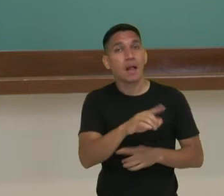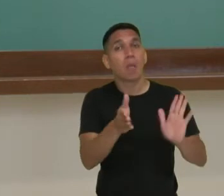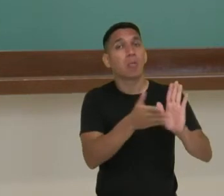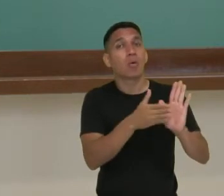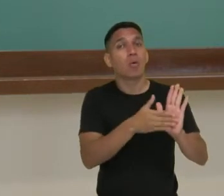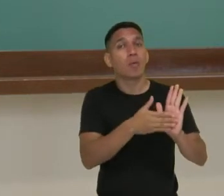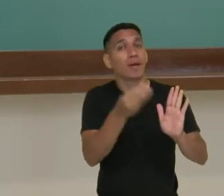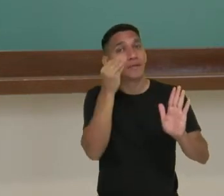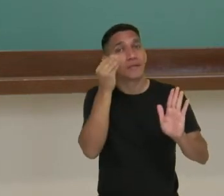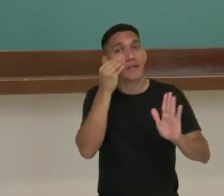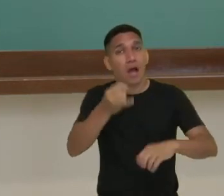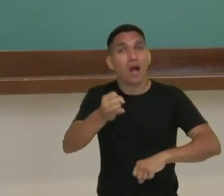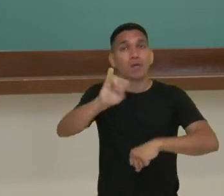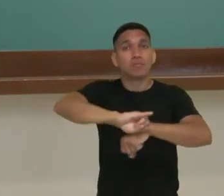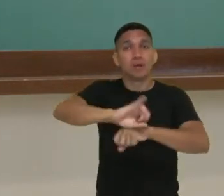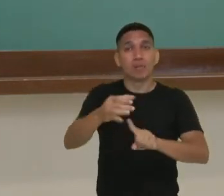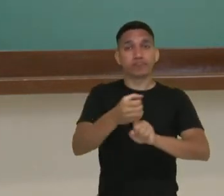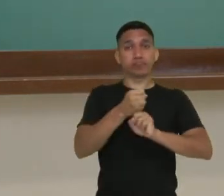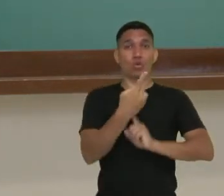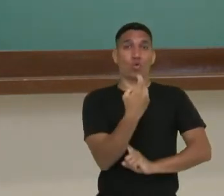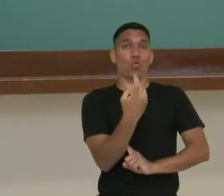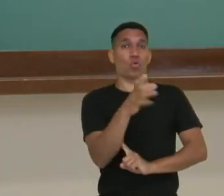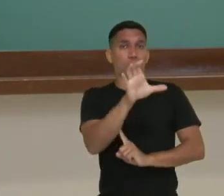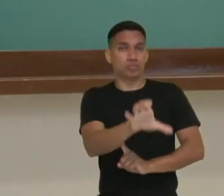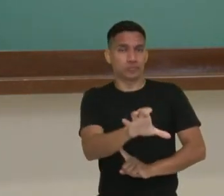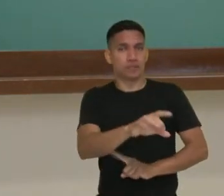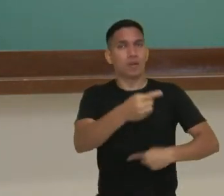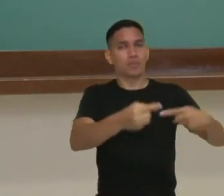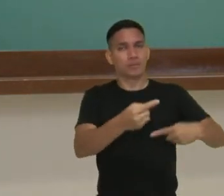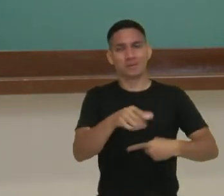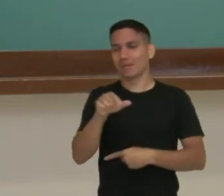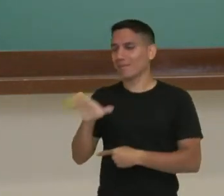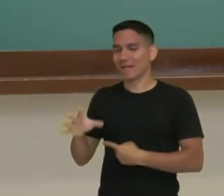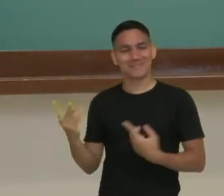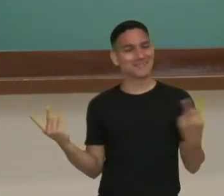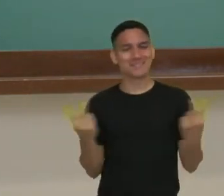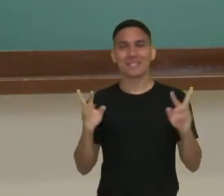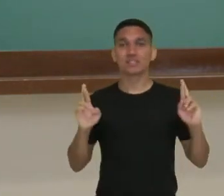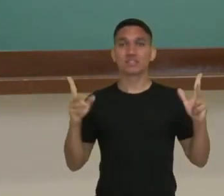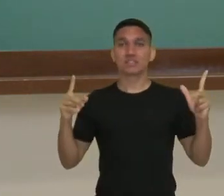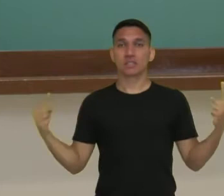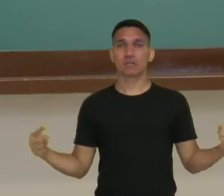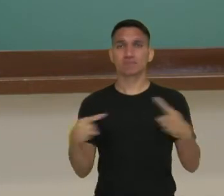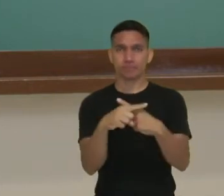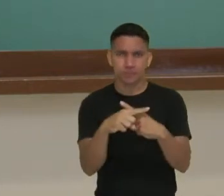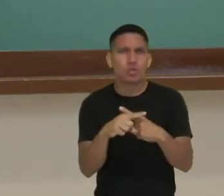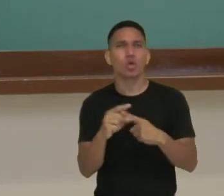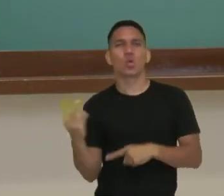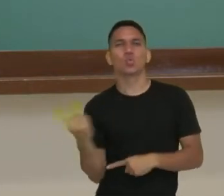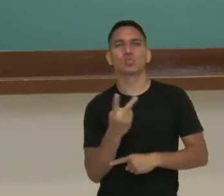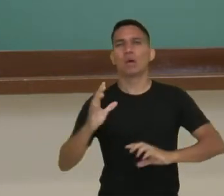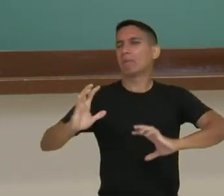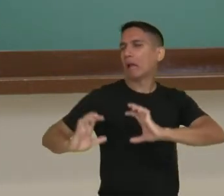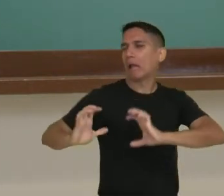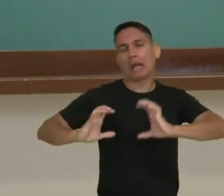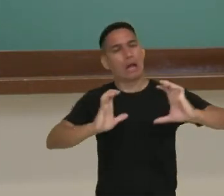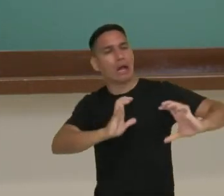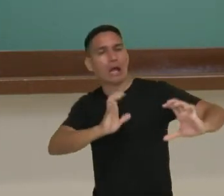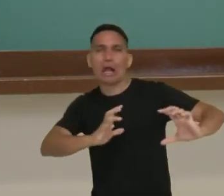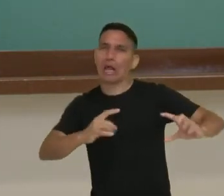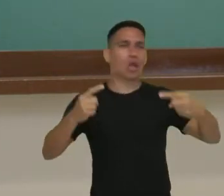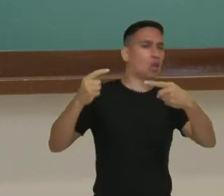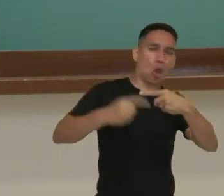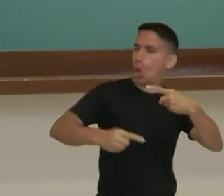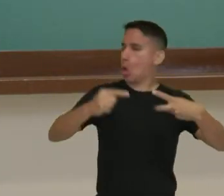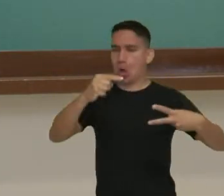centralização política. Só que o Partido Liberal e o Partido Conservador, mesmo sendo uma oposição, brigando, né, não